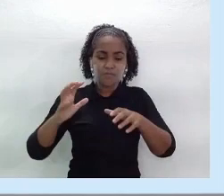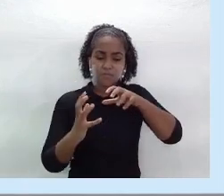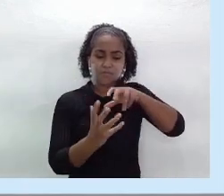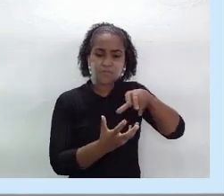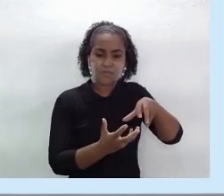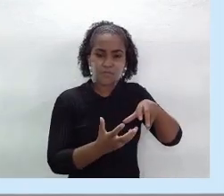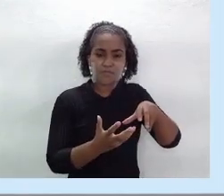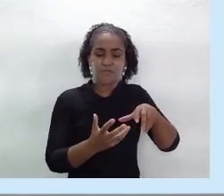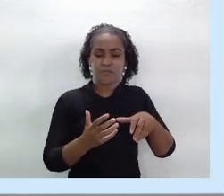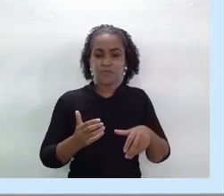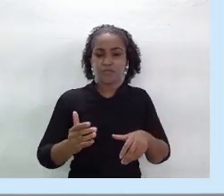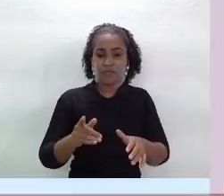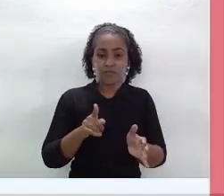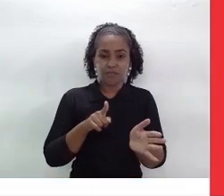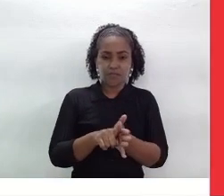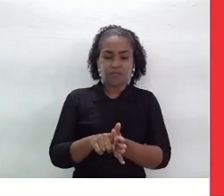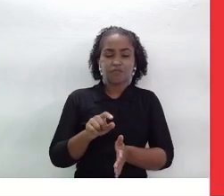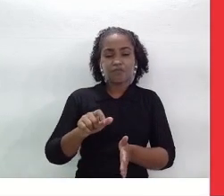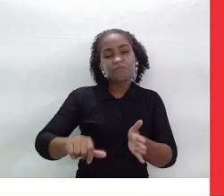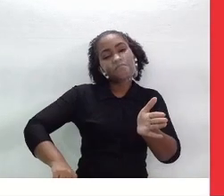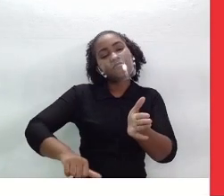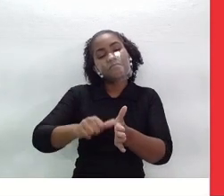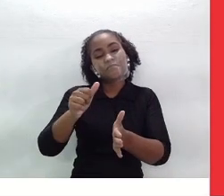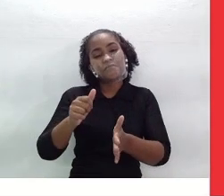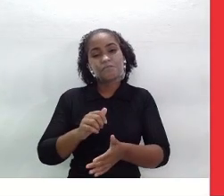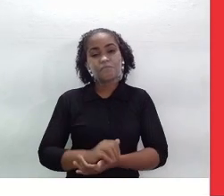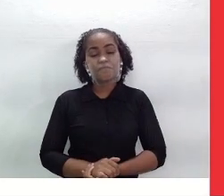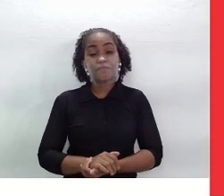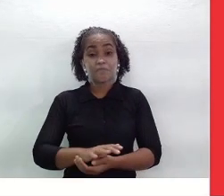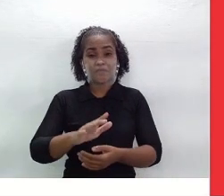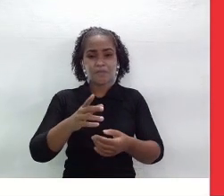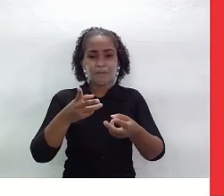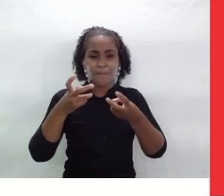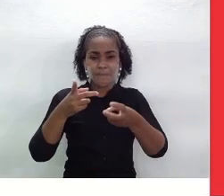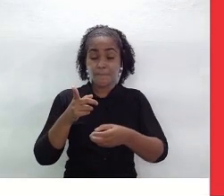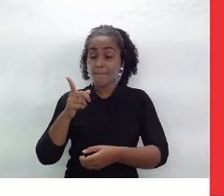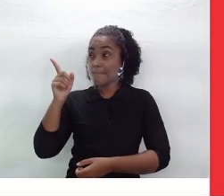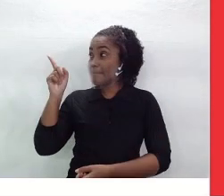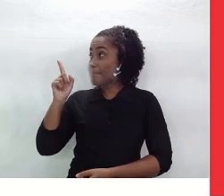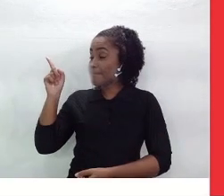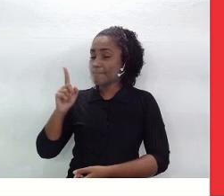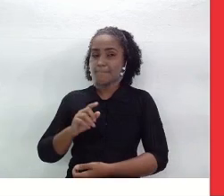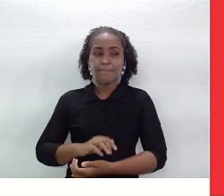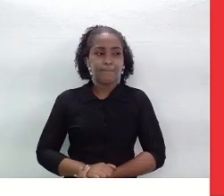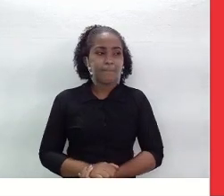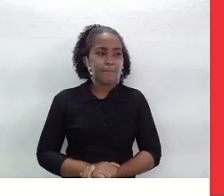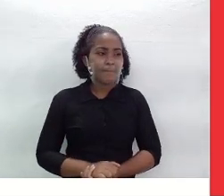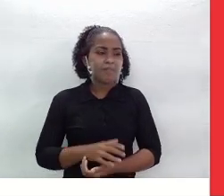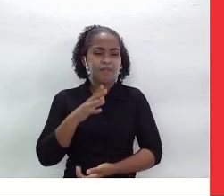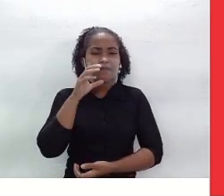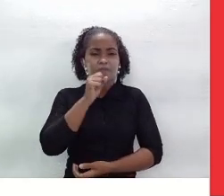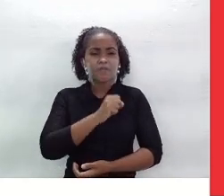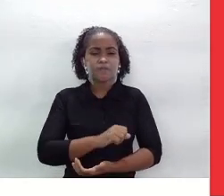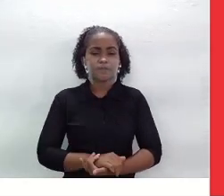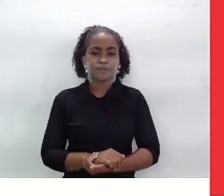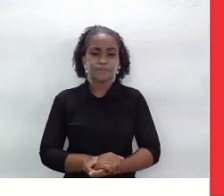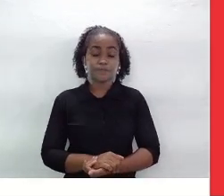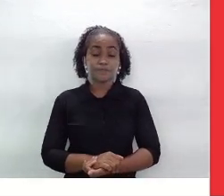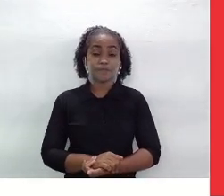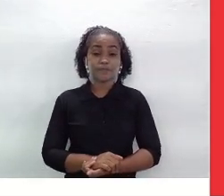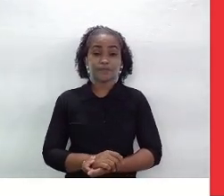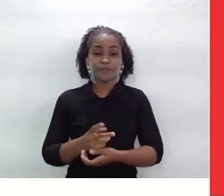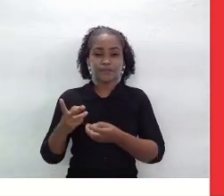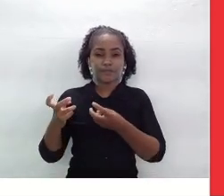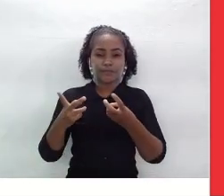a nossa próxima questão, que é a primeira questão. Observe aí na telinha. Vai ser bem rapidinho. Assinala